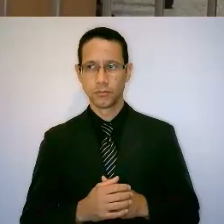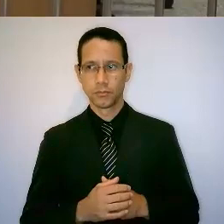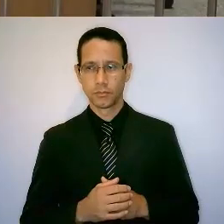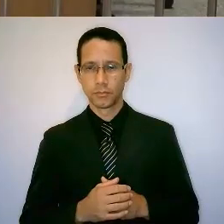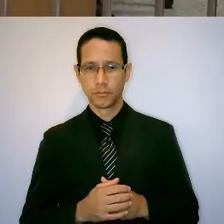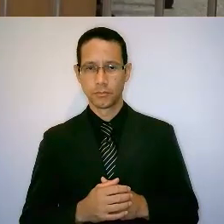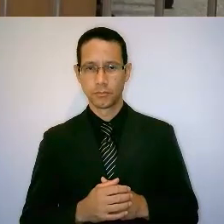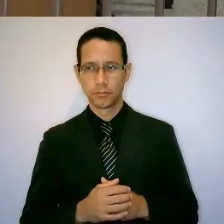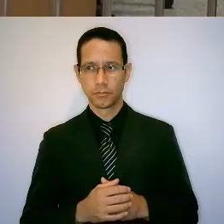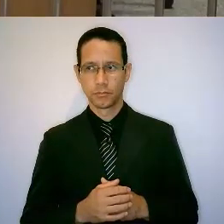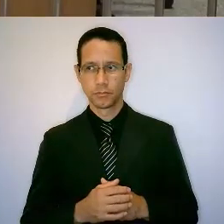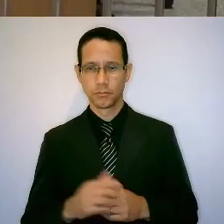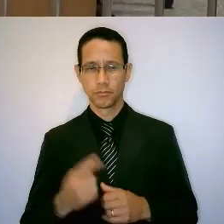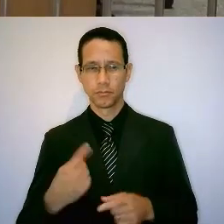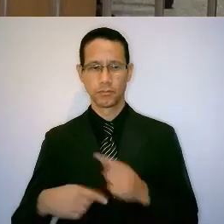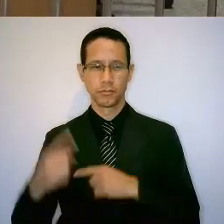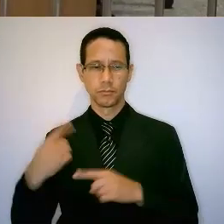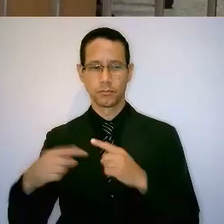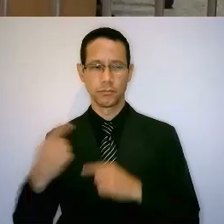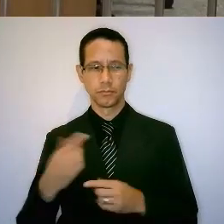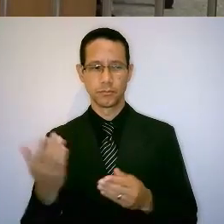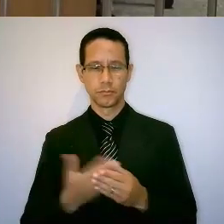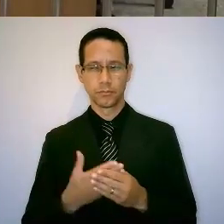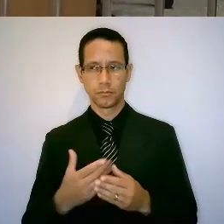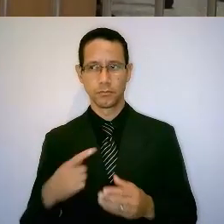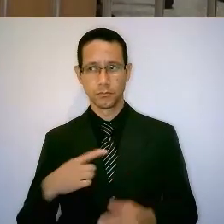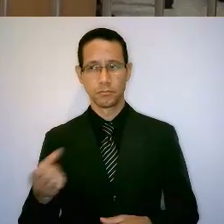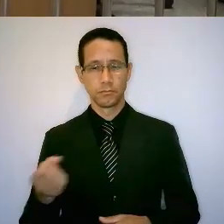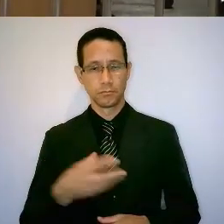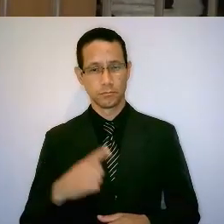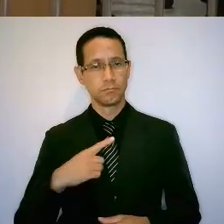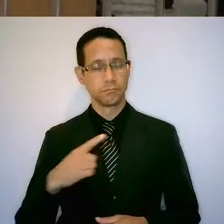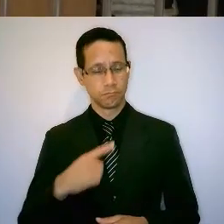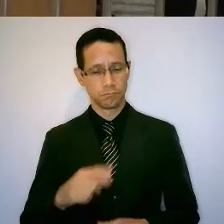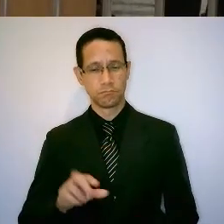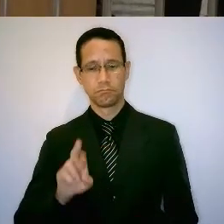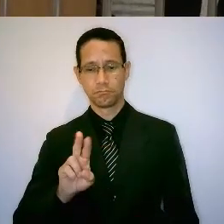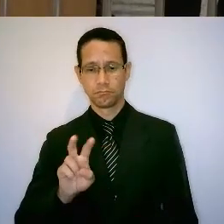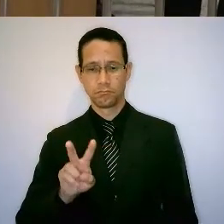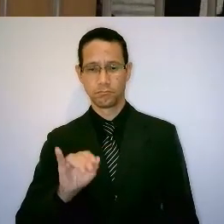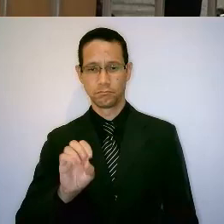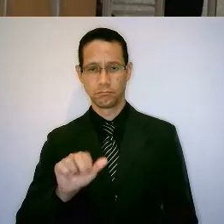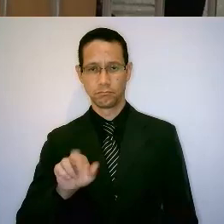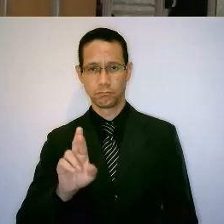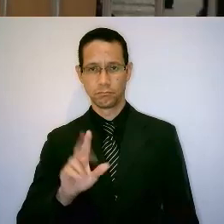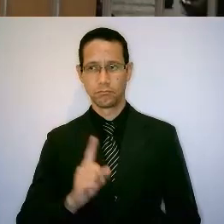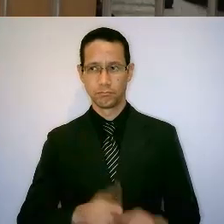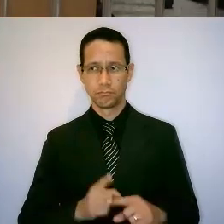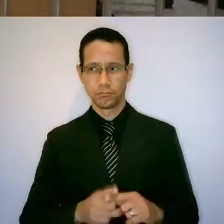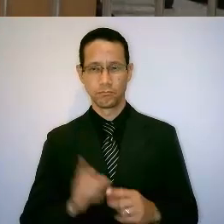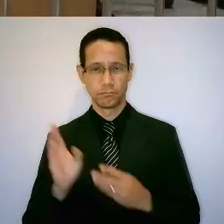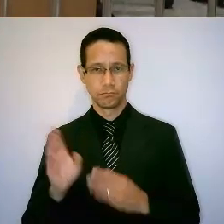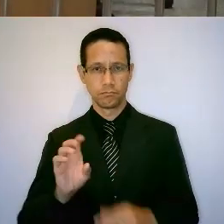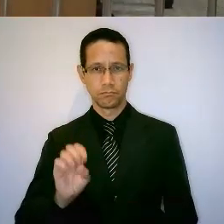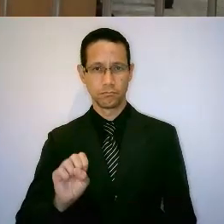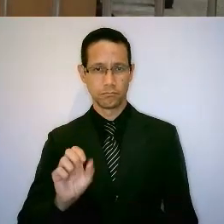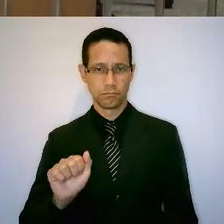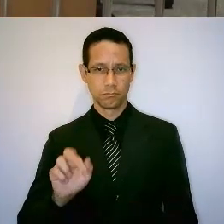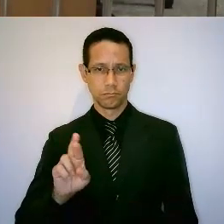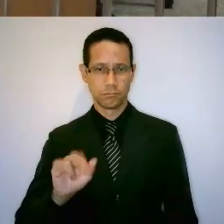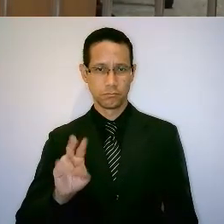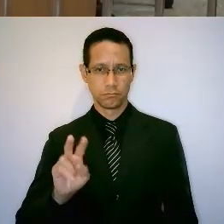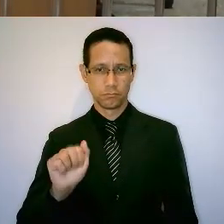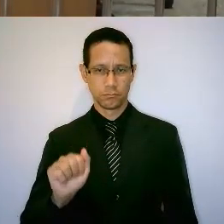não porque esse processo foi meu gabinete recente como revisou porque eu sou o bar do Saraiva não sendo